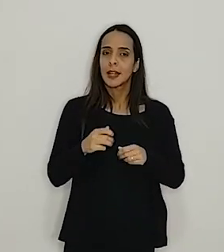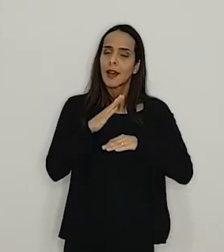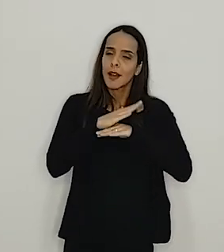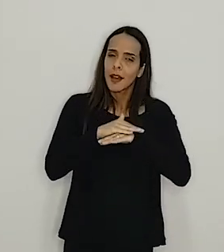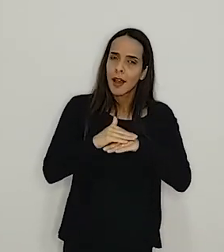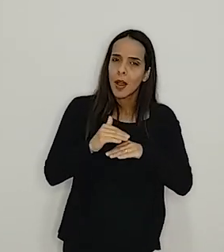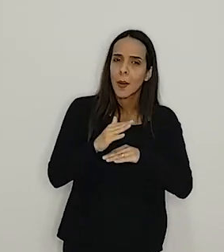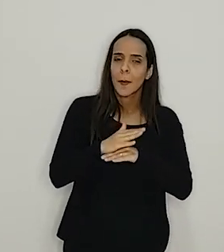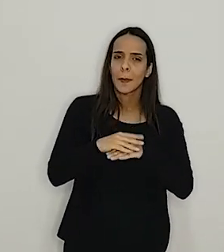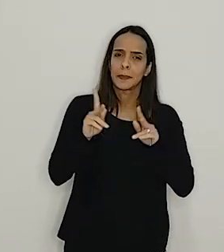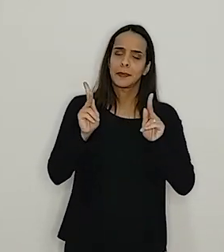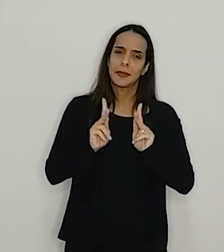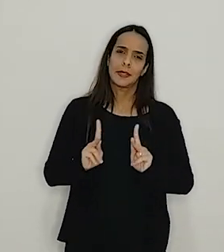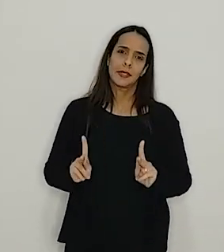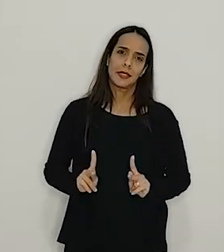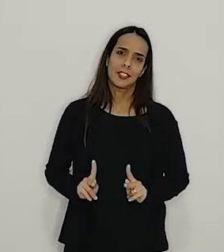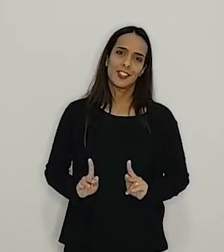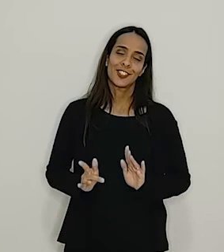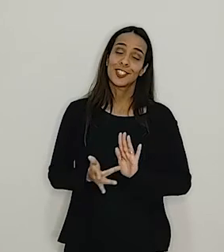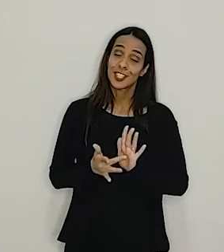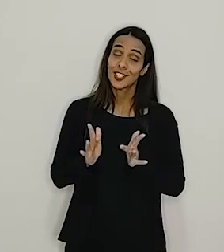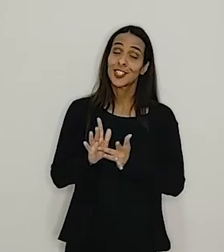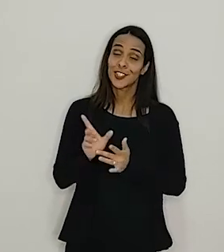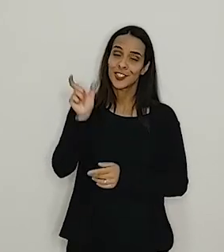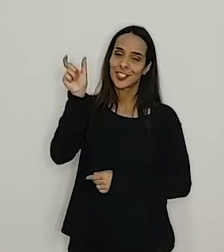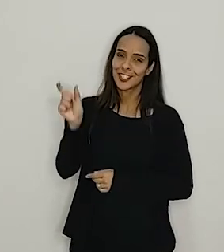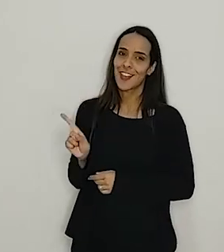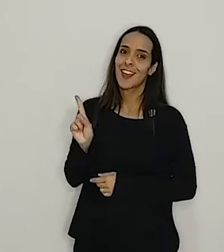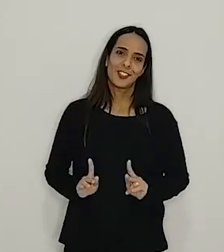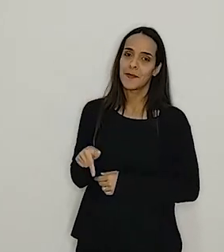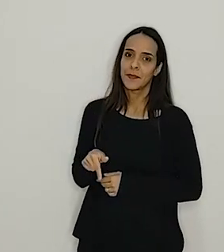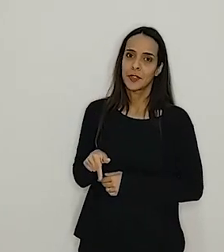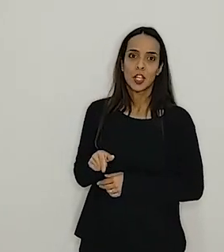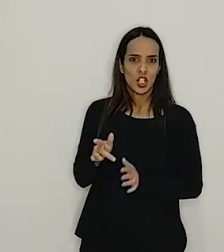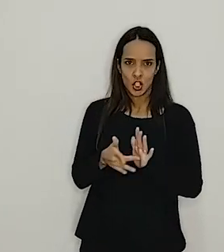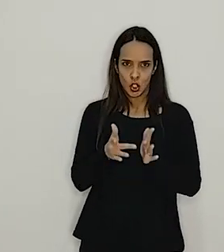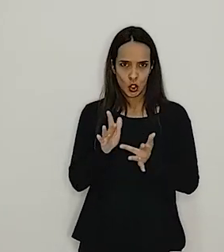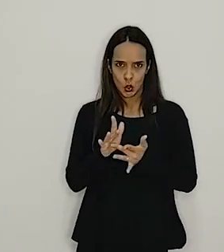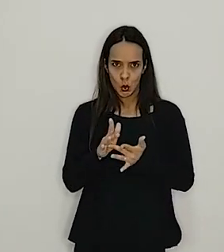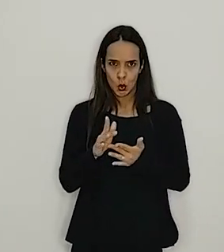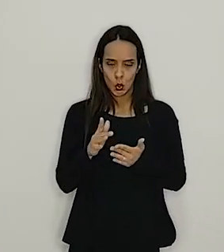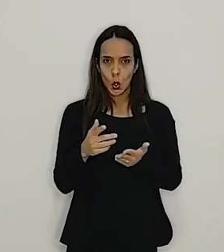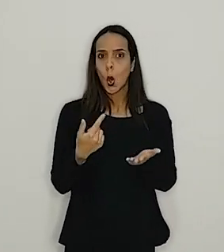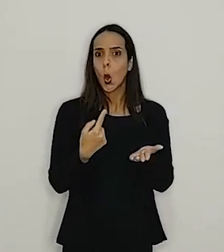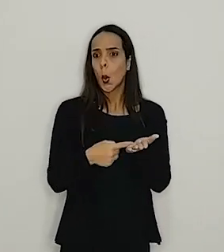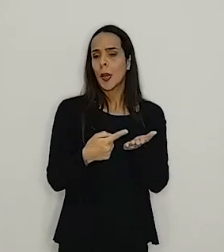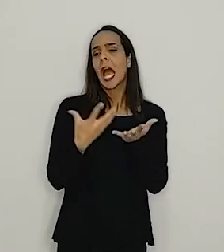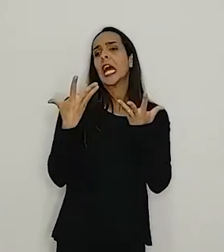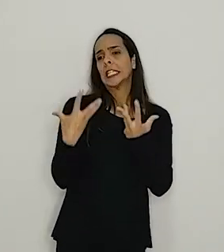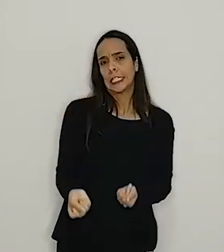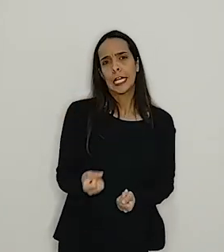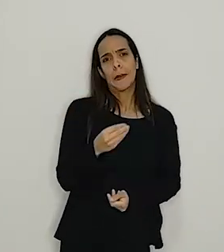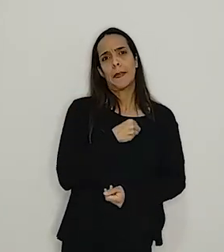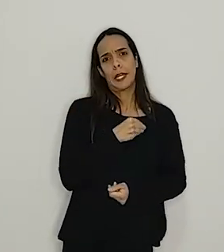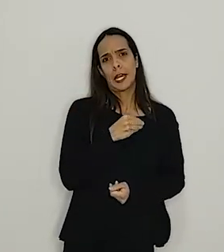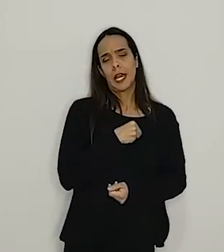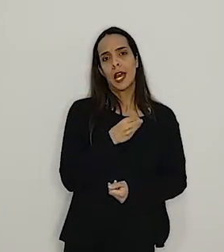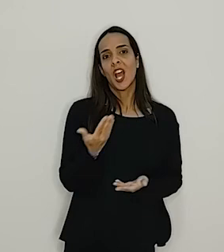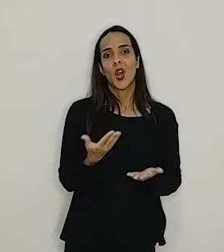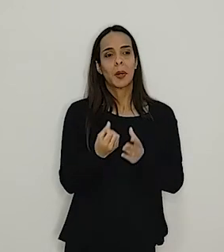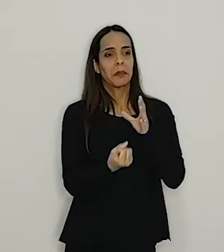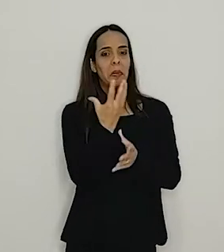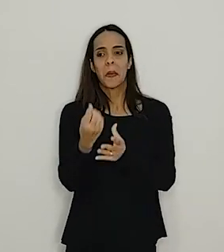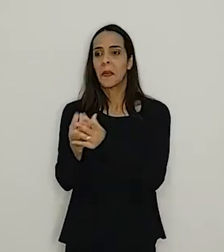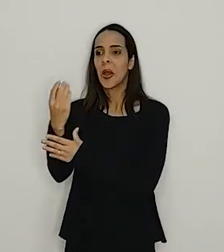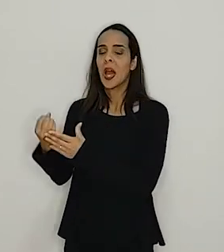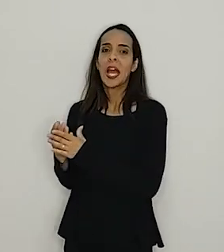né? Compassivos. E Jesus era isso. Note, Jesus não é que ele concordava com o pecado, né? E como essas igrejas